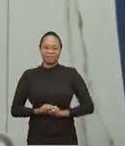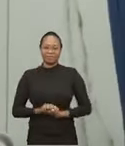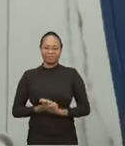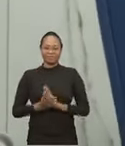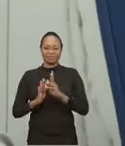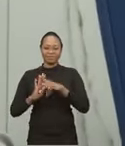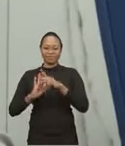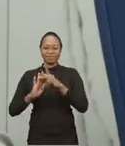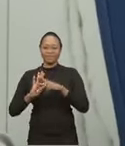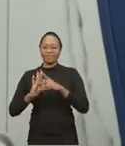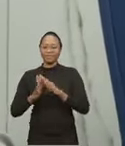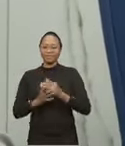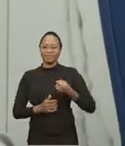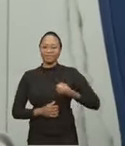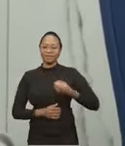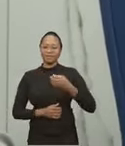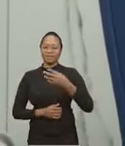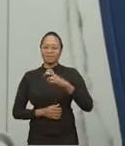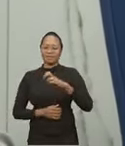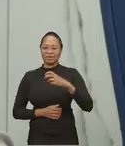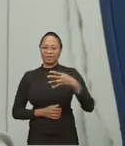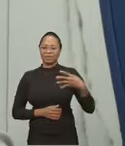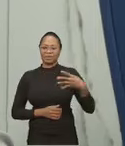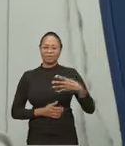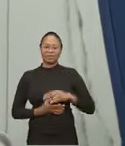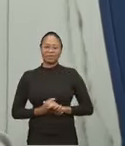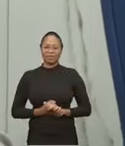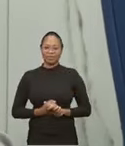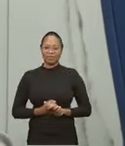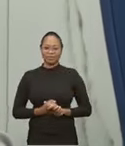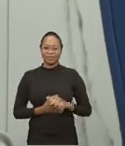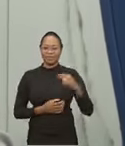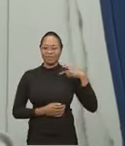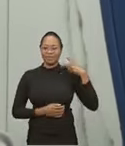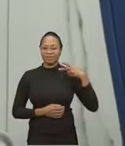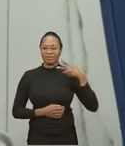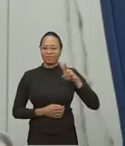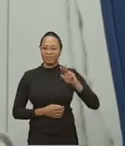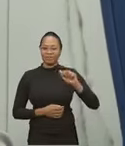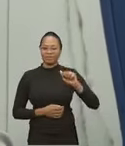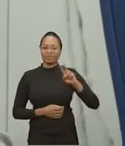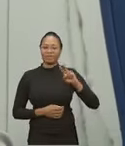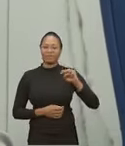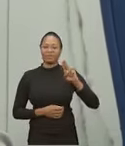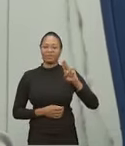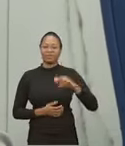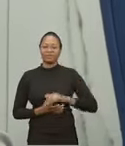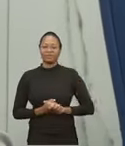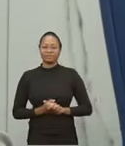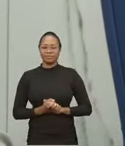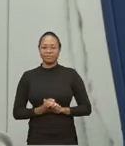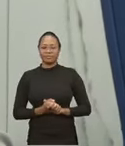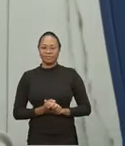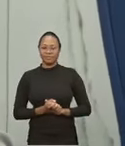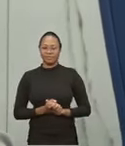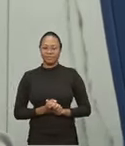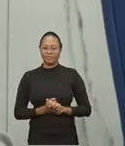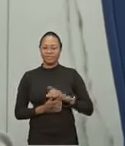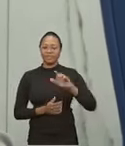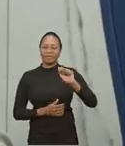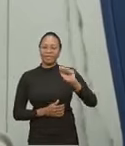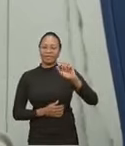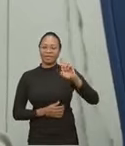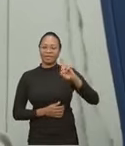Projeto de resolução de número 054/2023, da autoria do vereador Vaval, concede a medalha Marquês de Abrantes ao ilustre senhor Ademar